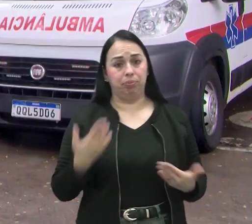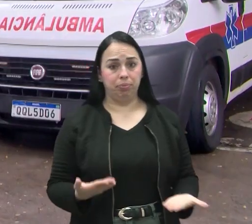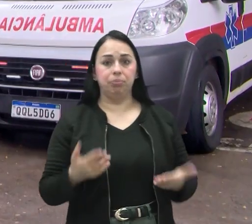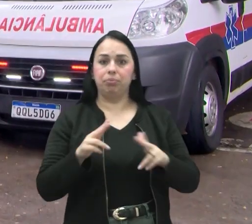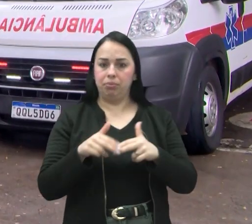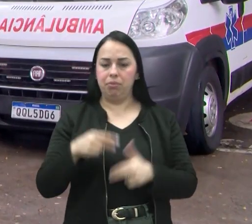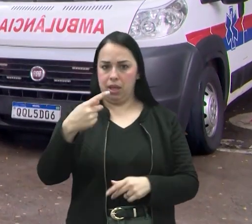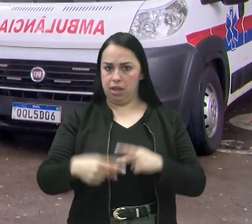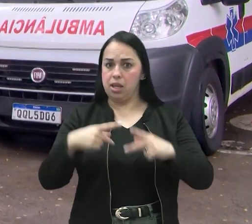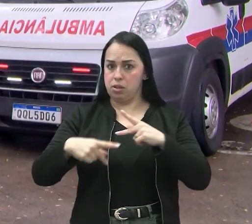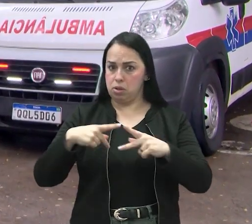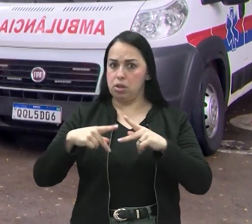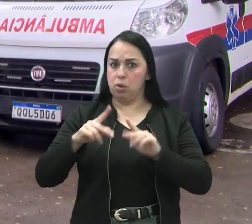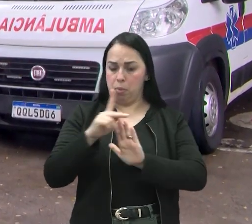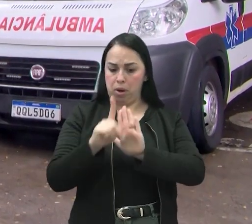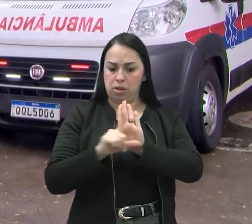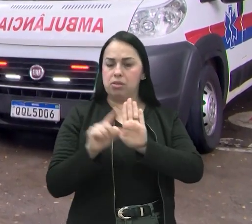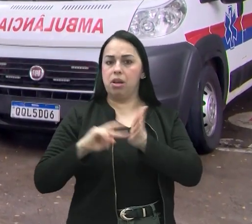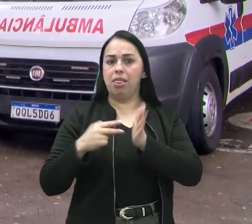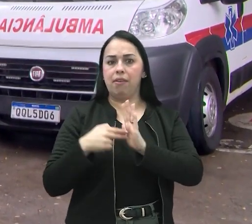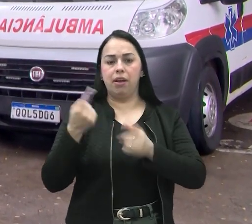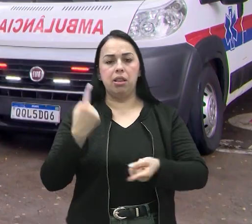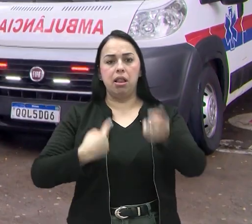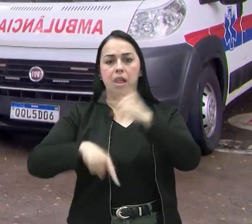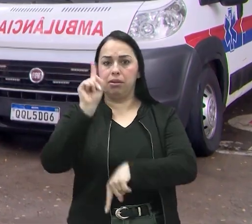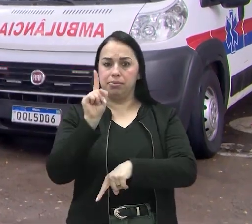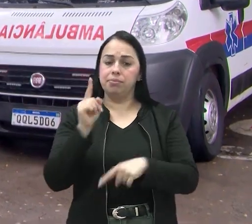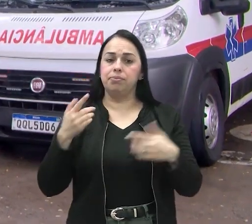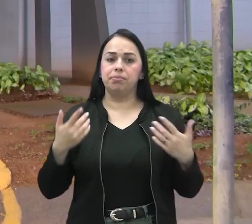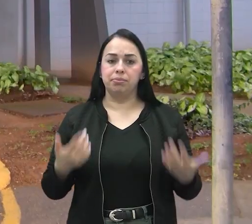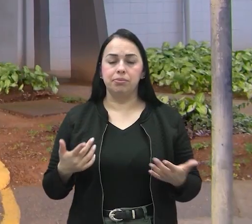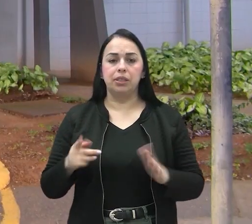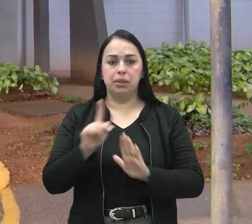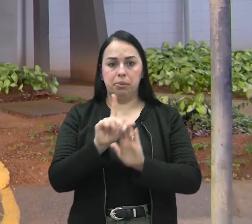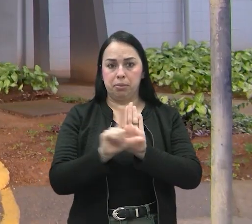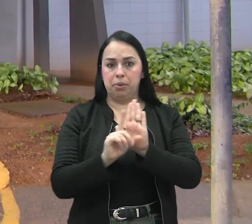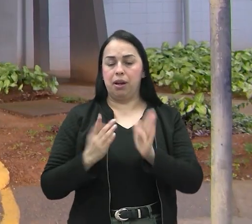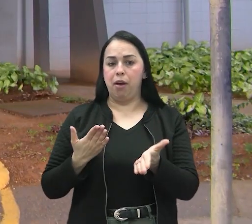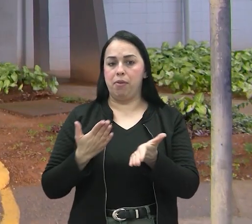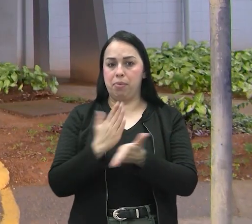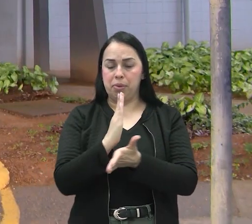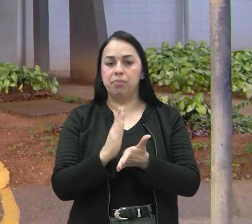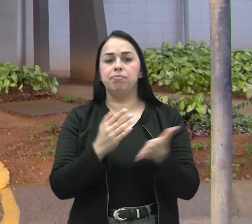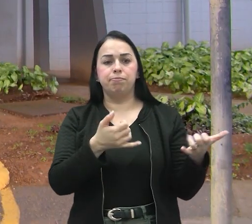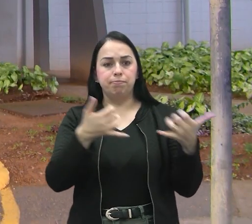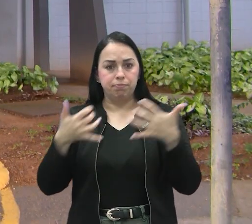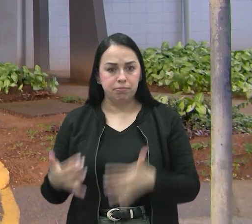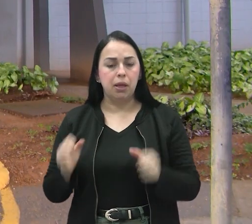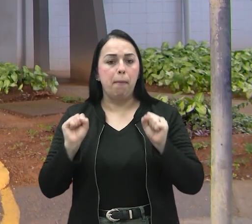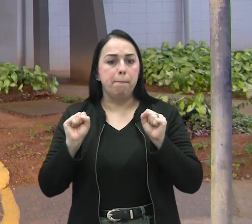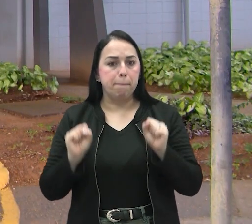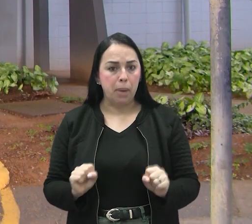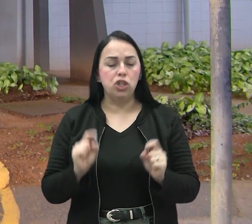urgência. Para o município, o projeto representa um avanço na saúde pública, Com a aprovação da proposta, o poder público